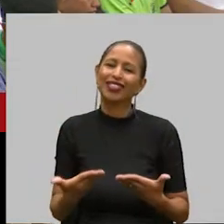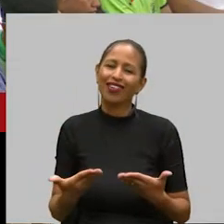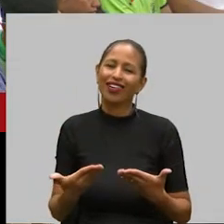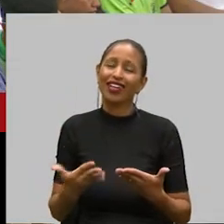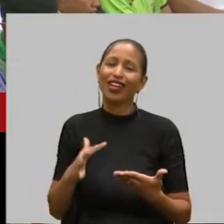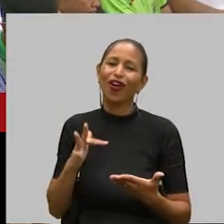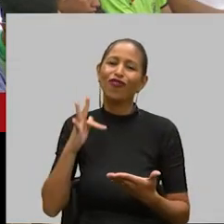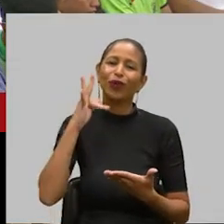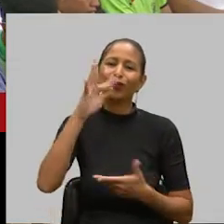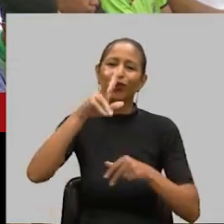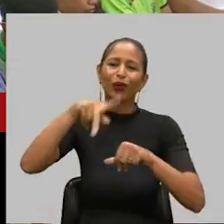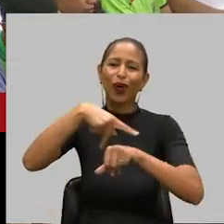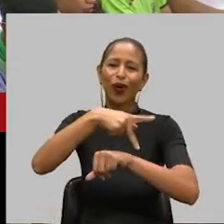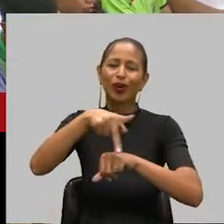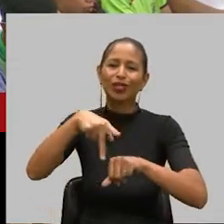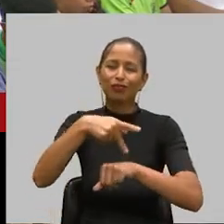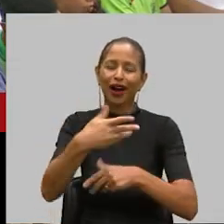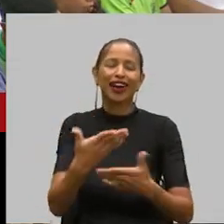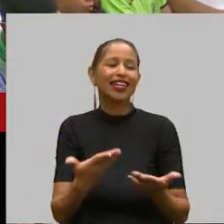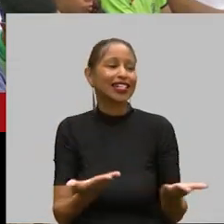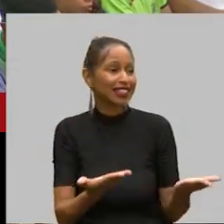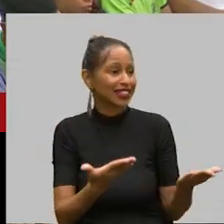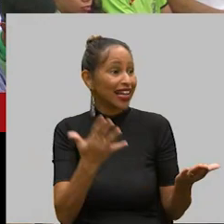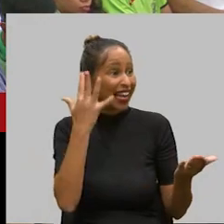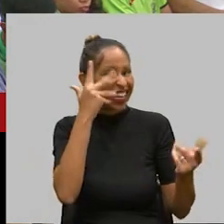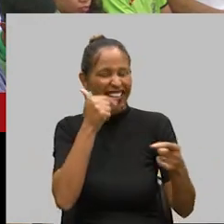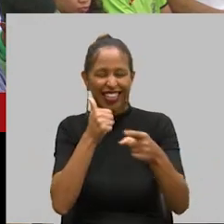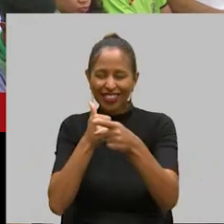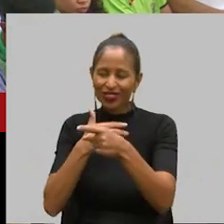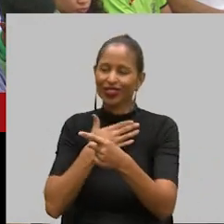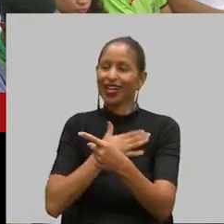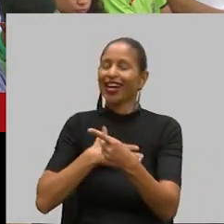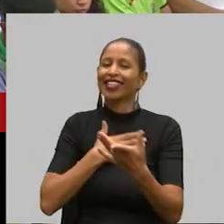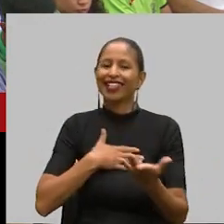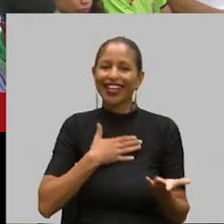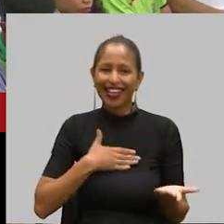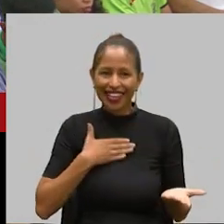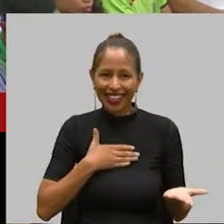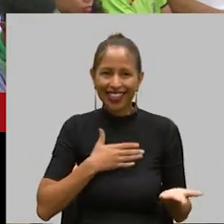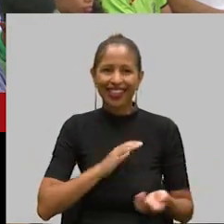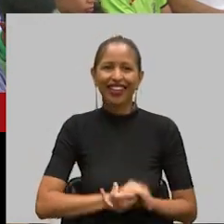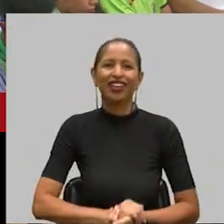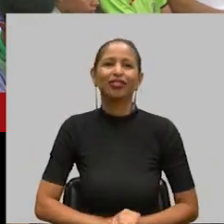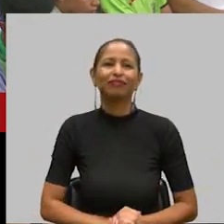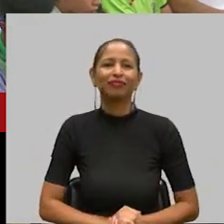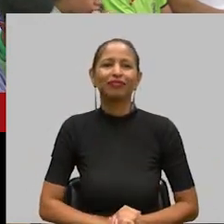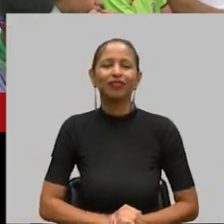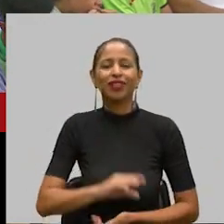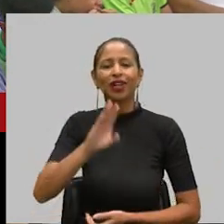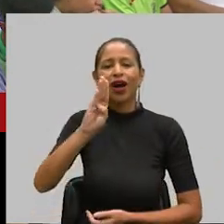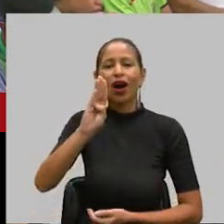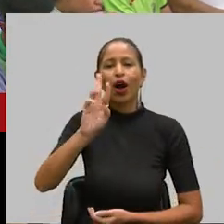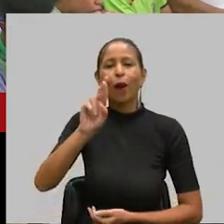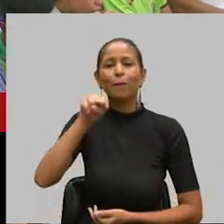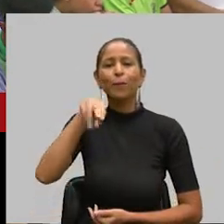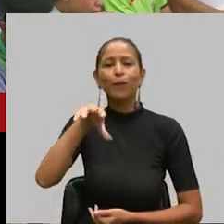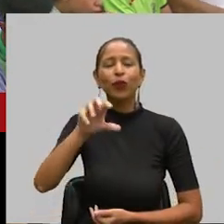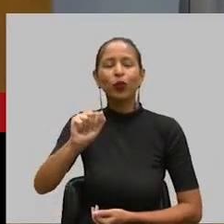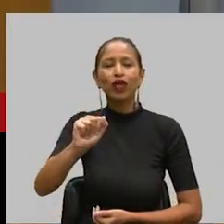país na pessoa aqui da querida Bruna